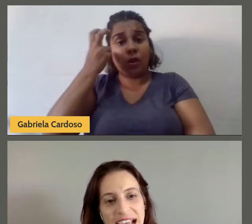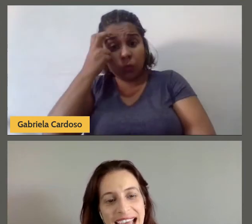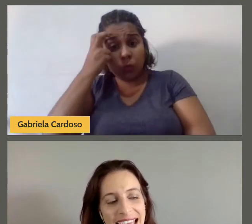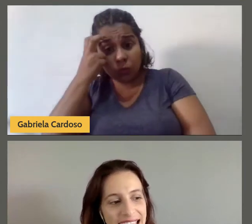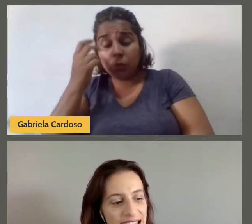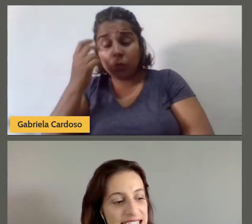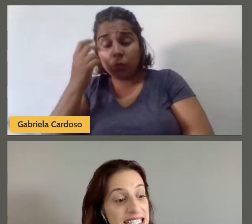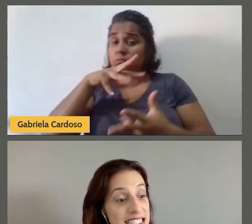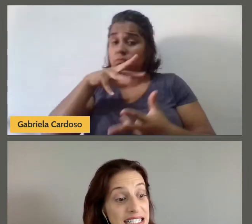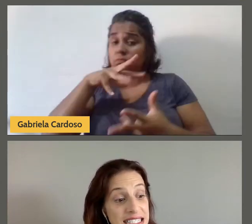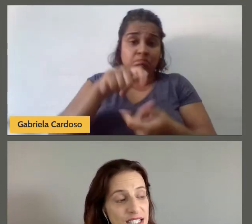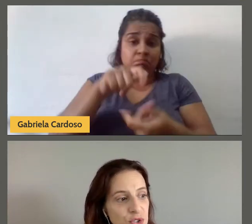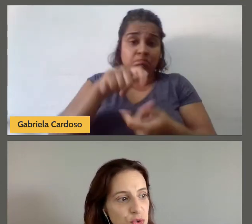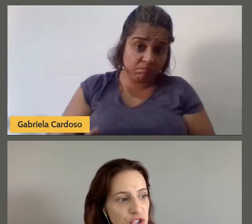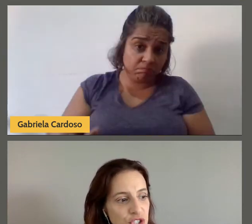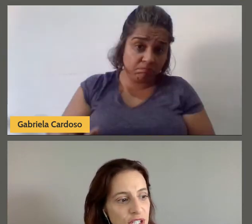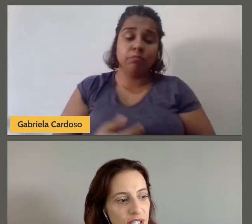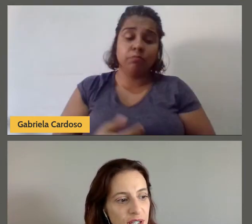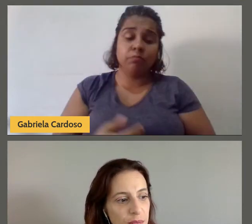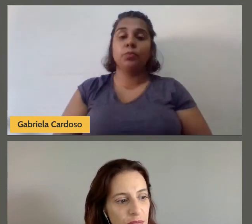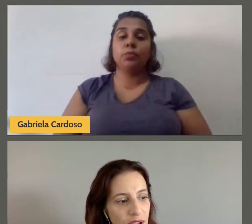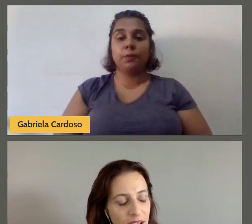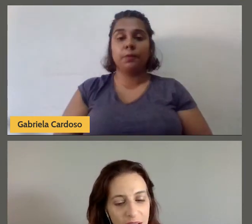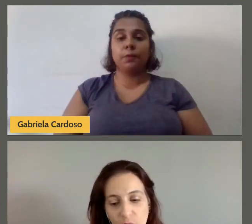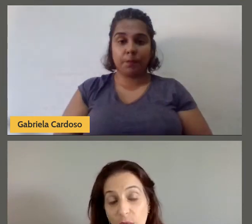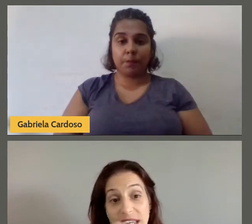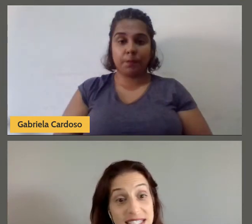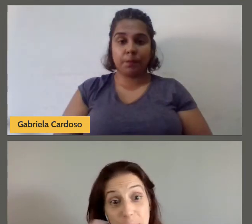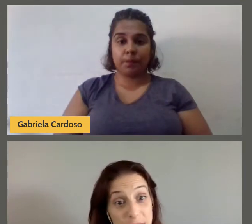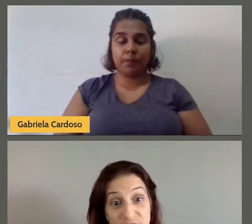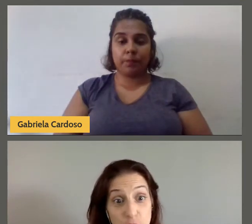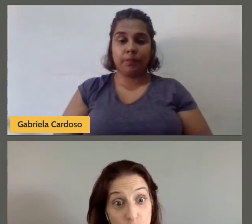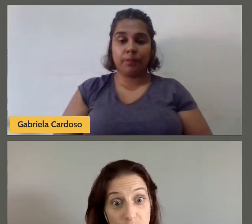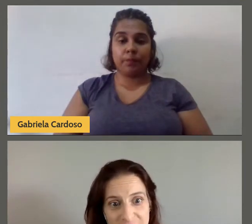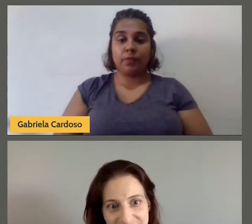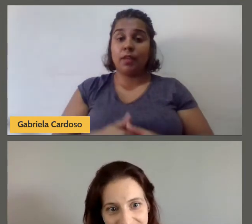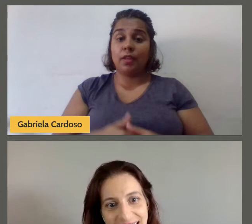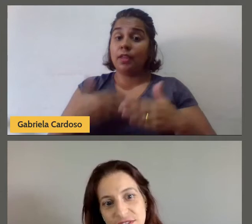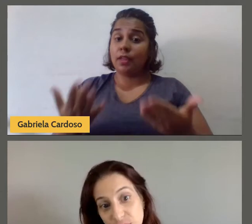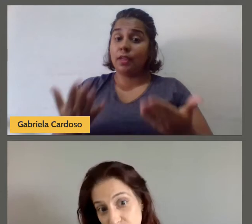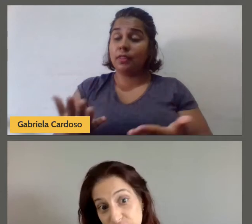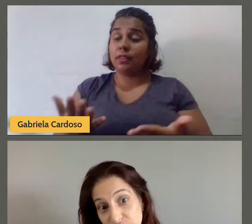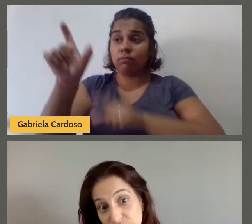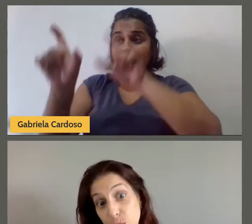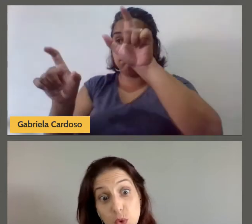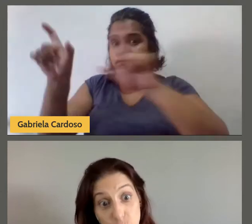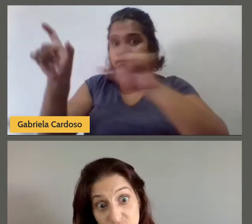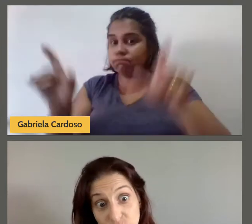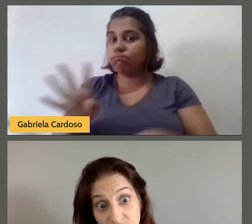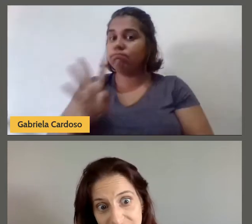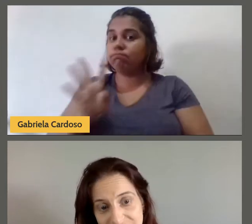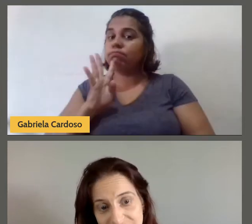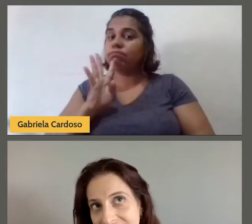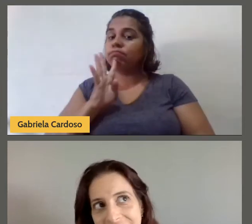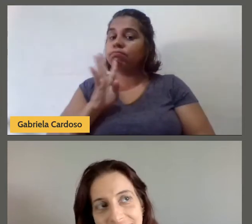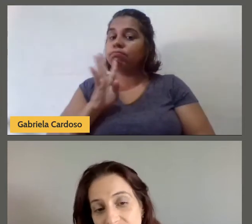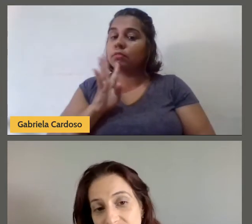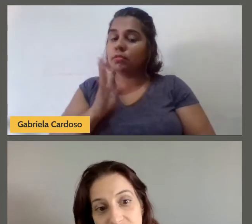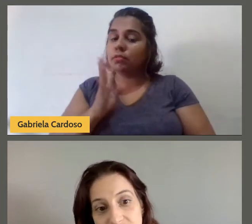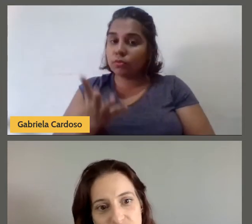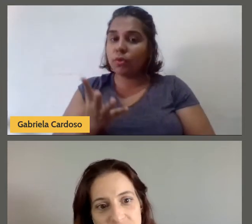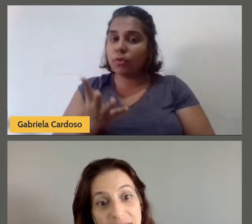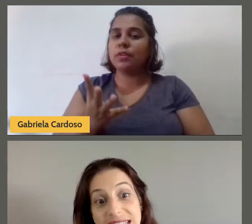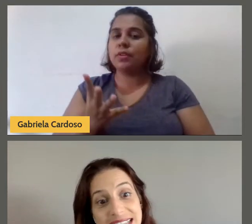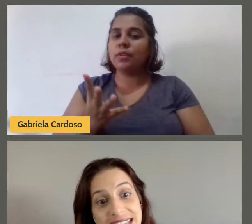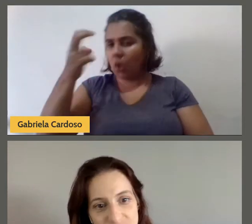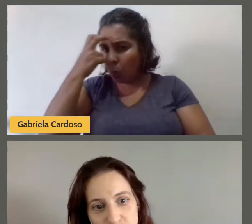Então, esse exercício de conhecer pessoas, né, e estamos falando de culturas diferentes, é